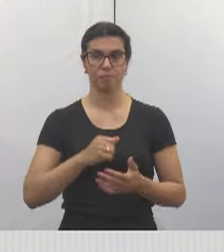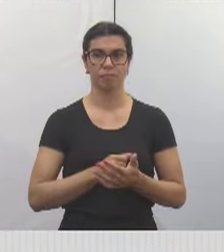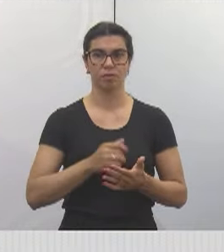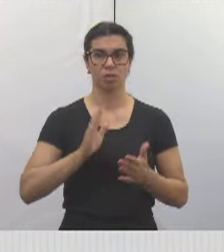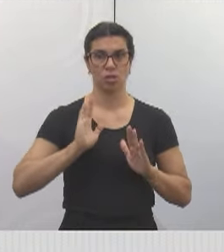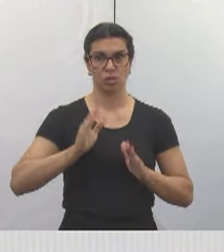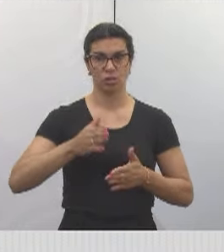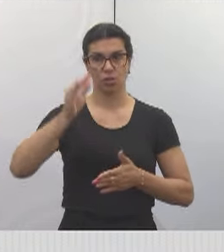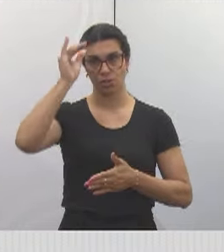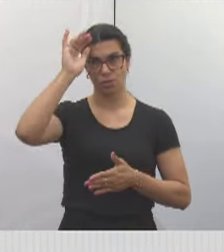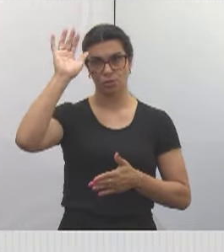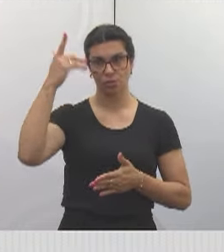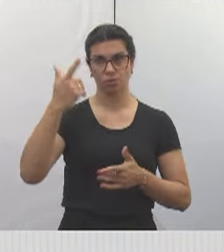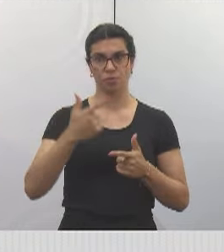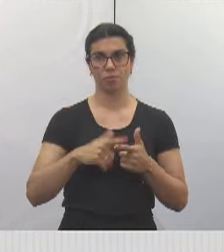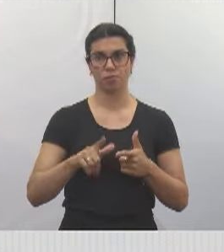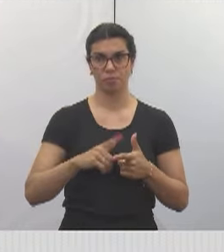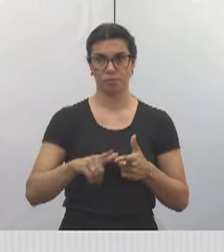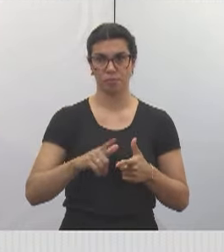dia.